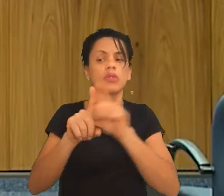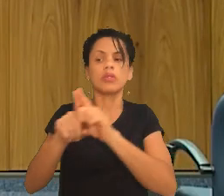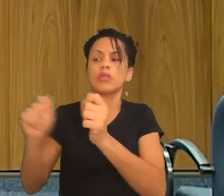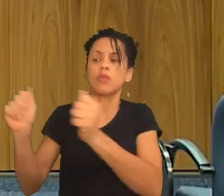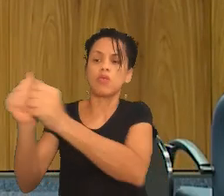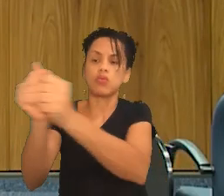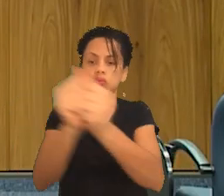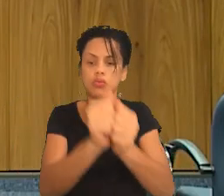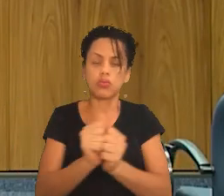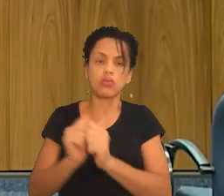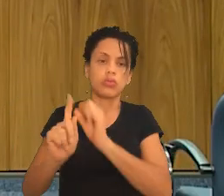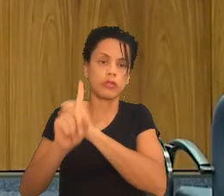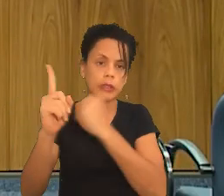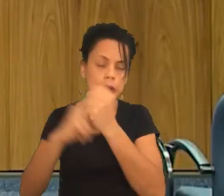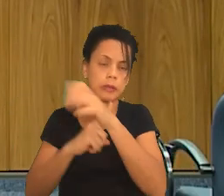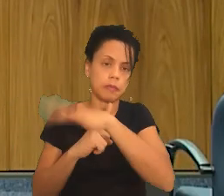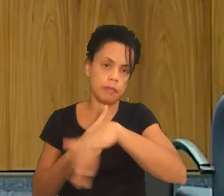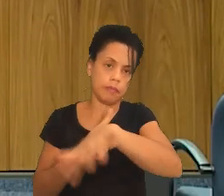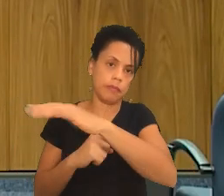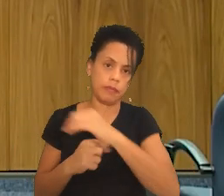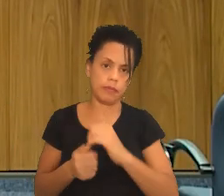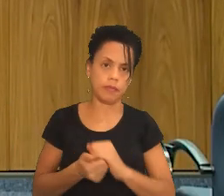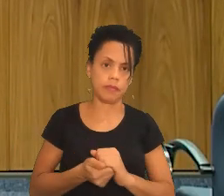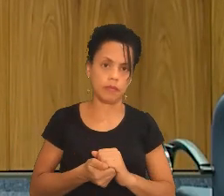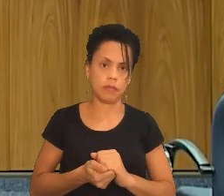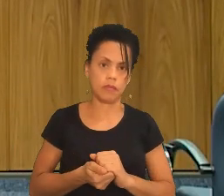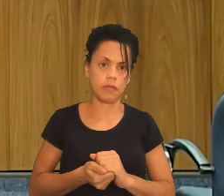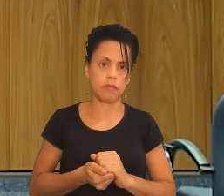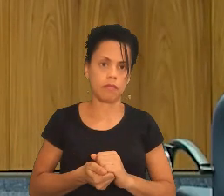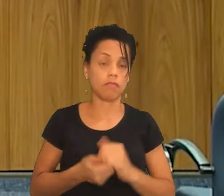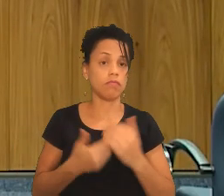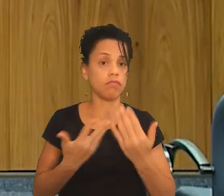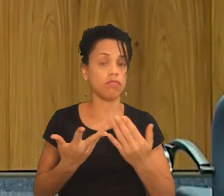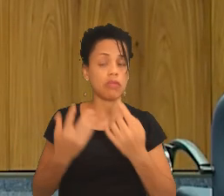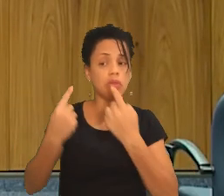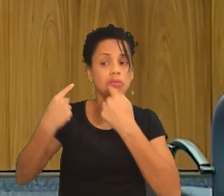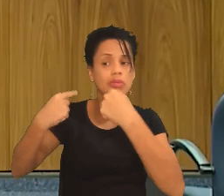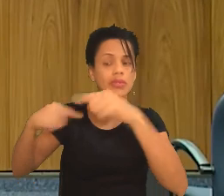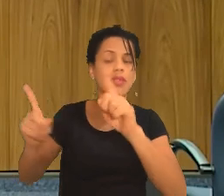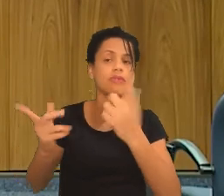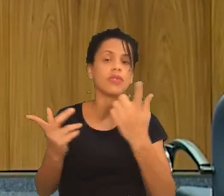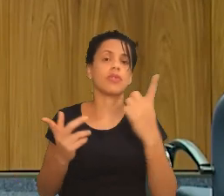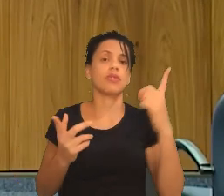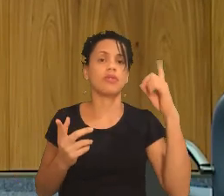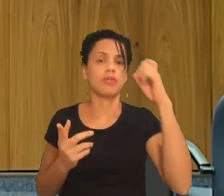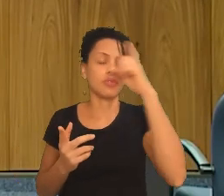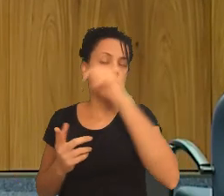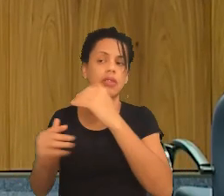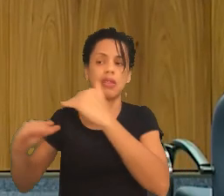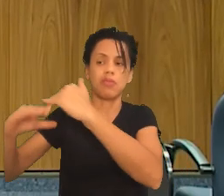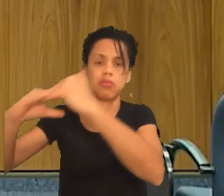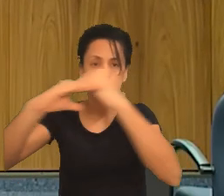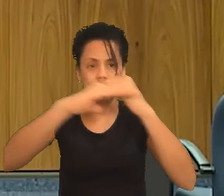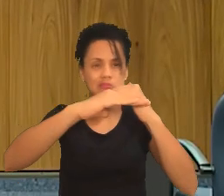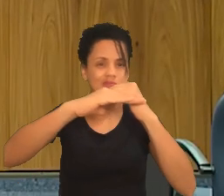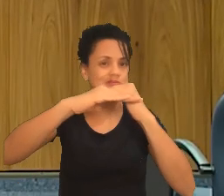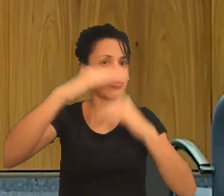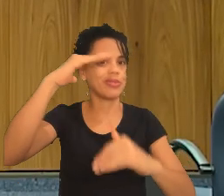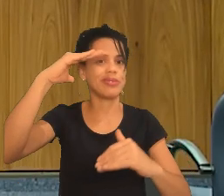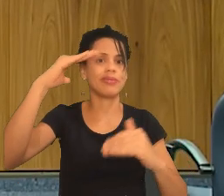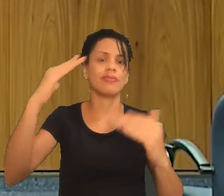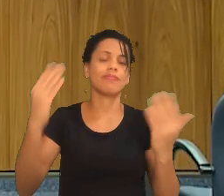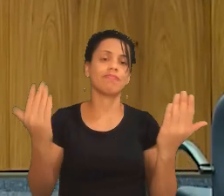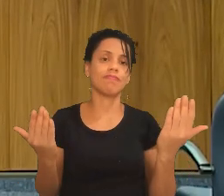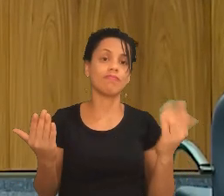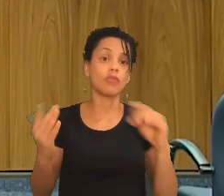solidária. Então, diante desses desafios, né, de aprofundamento das desigualdades, né, e